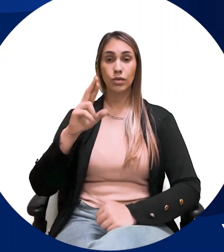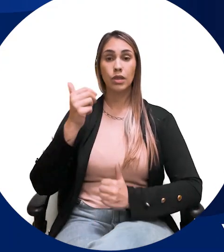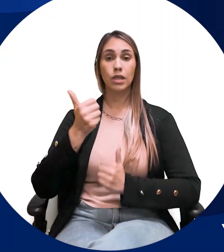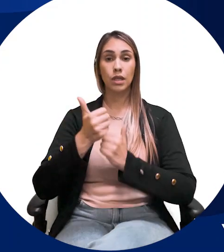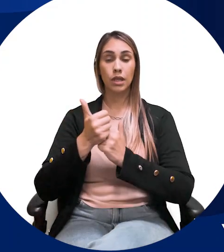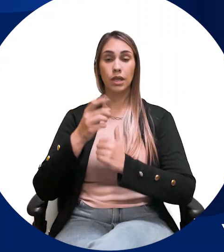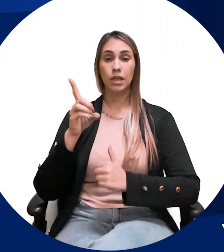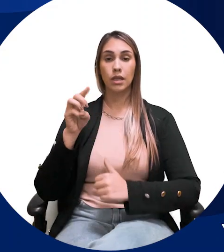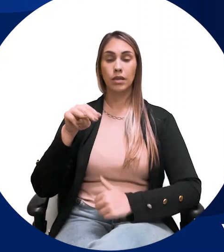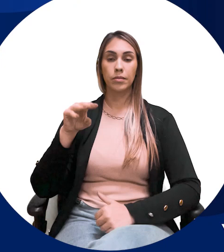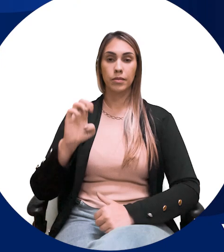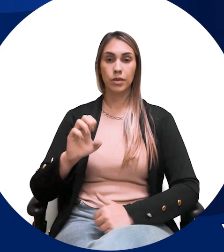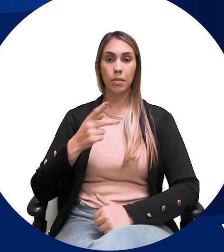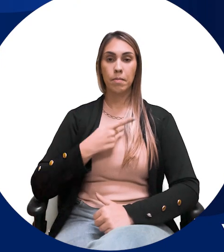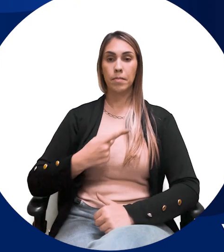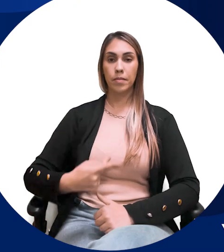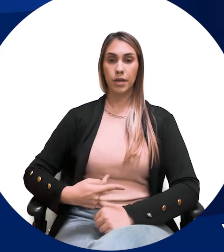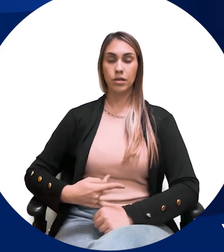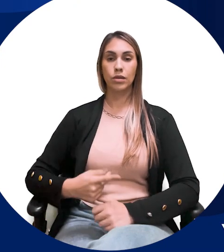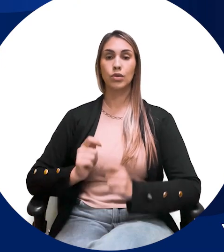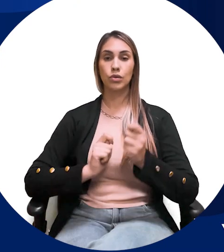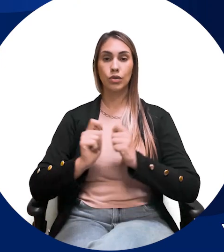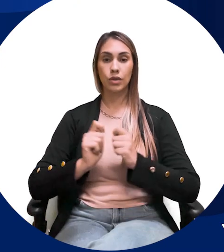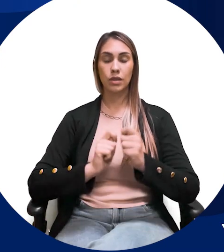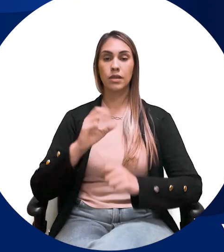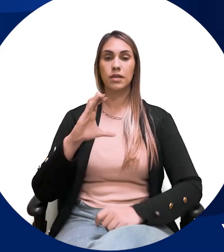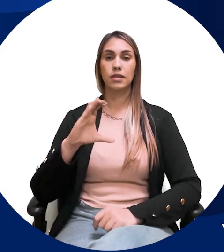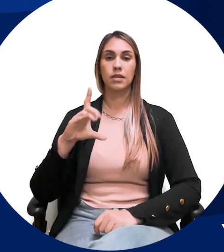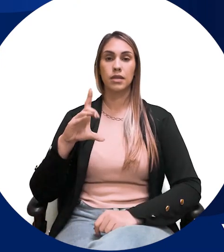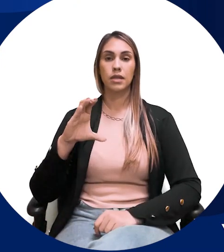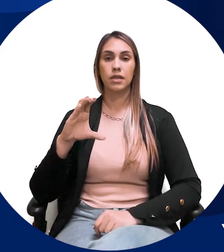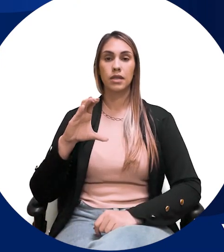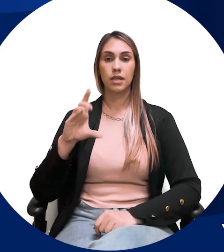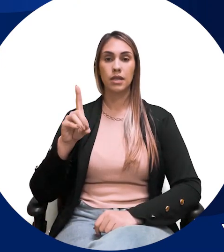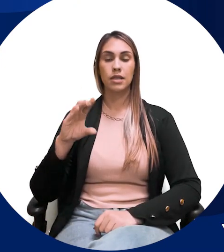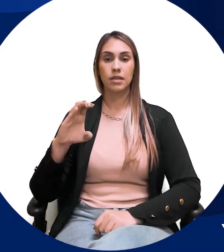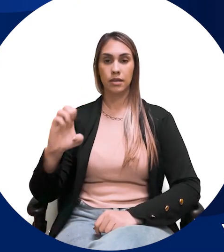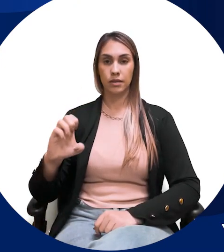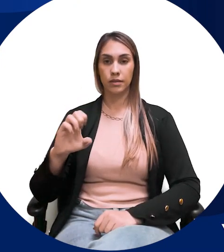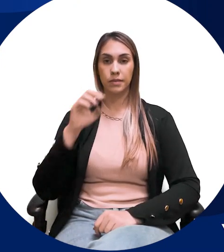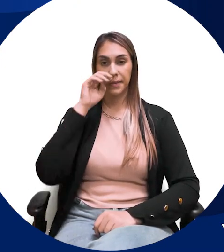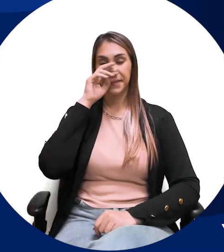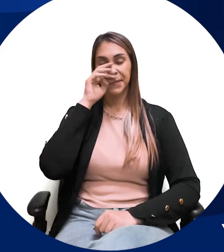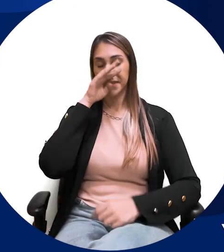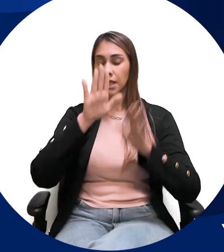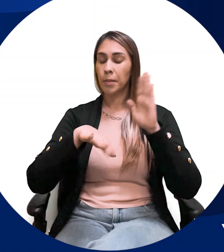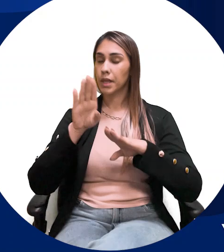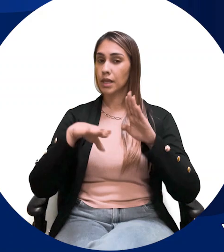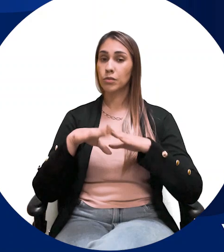e diretor adjunto da DME, presidente e tesoureiro do CDCE ou